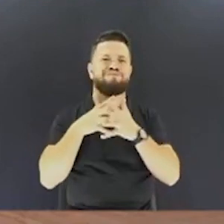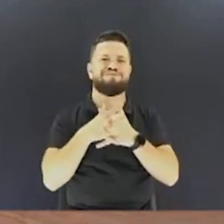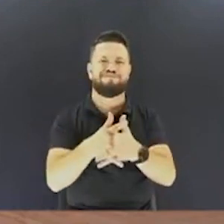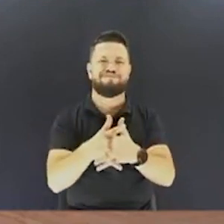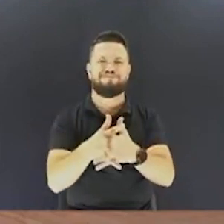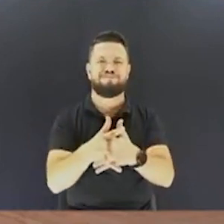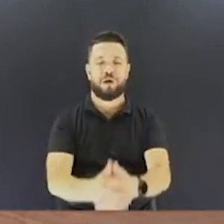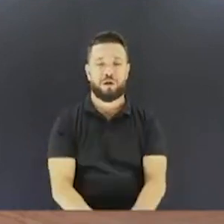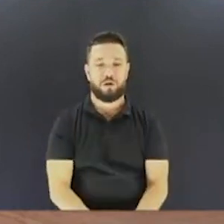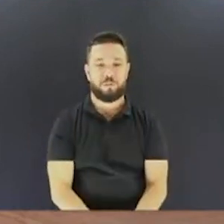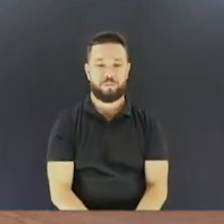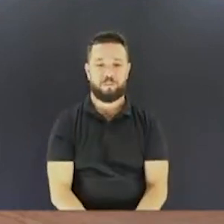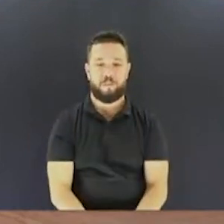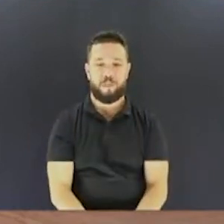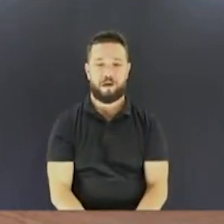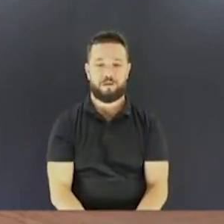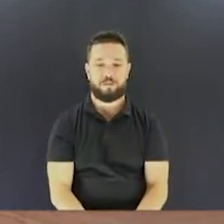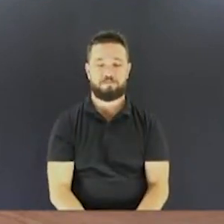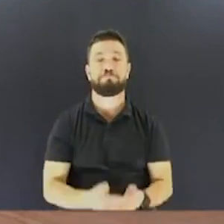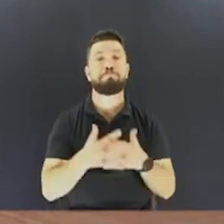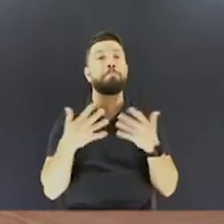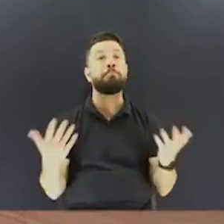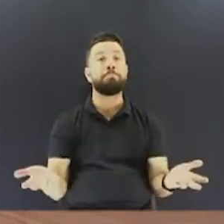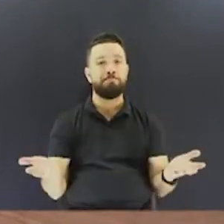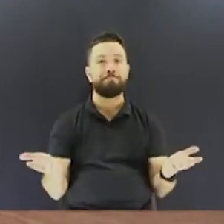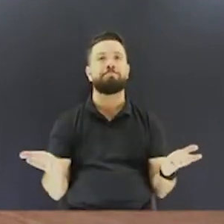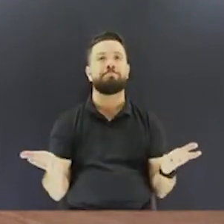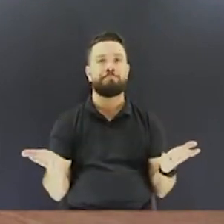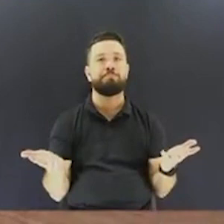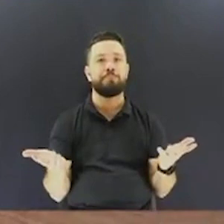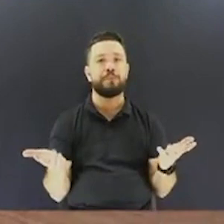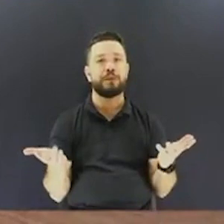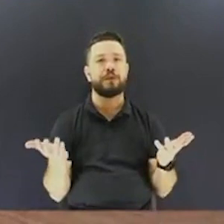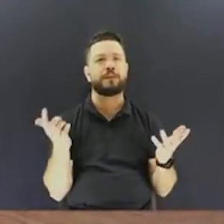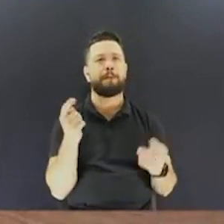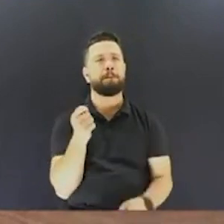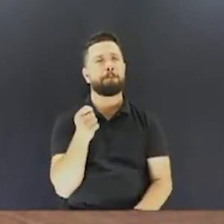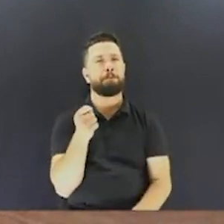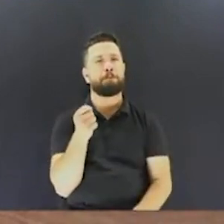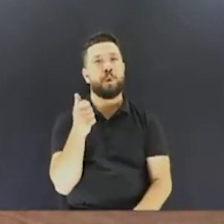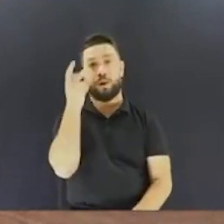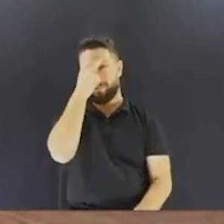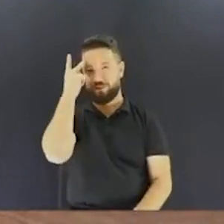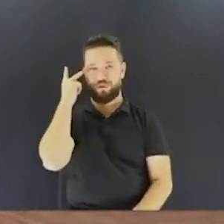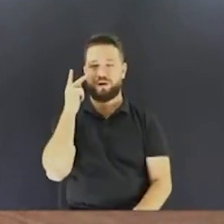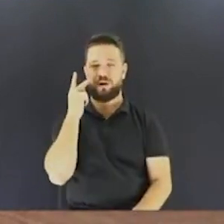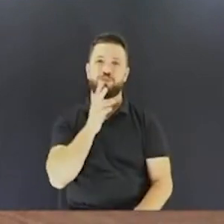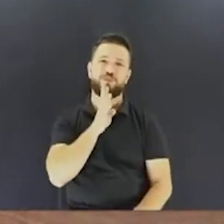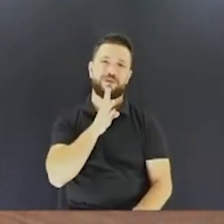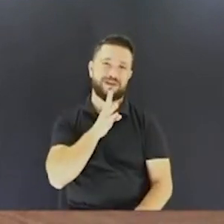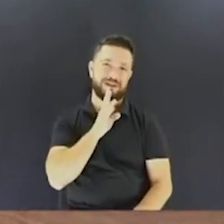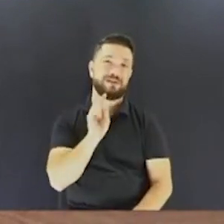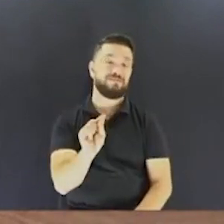outros. Embora a síndrome de Prader-Willi seja pouco conhecida no Brasil, é importante ressaltar que